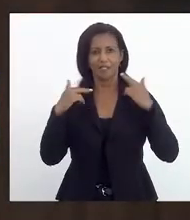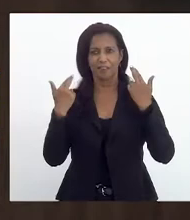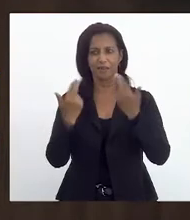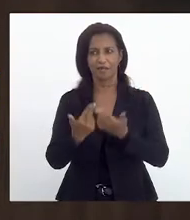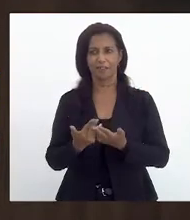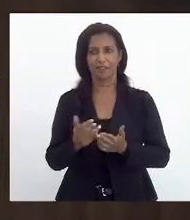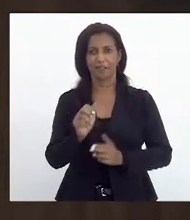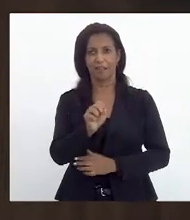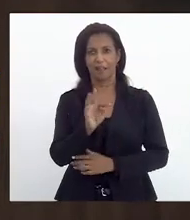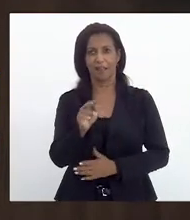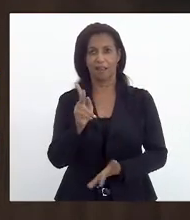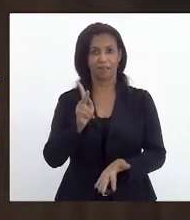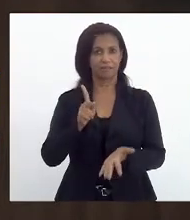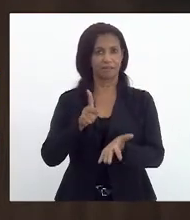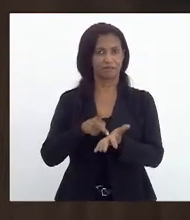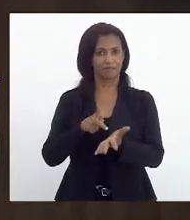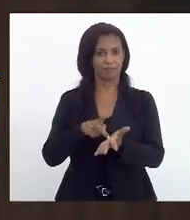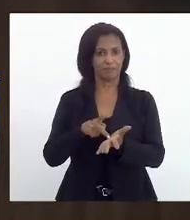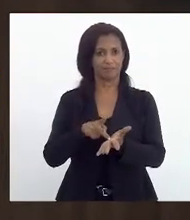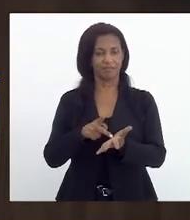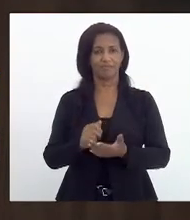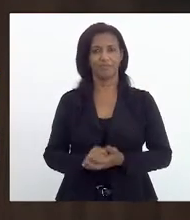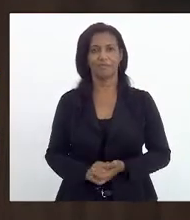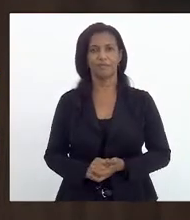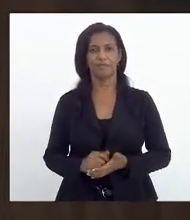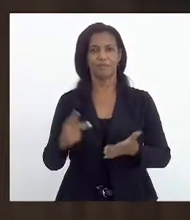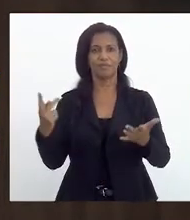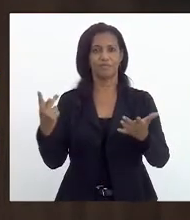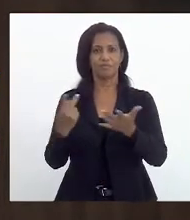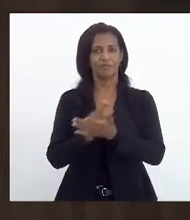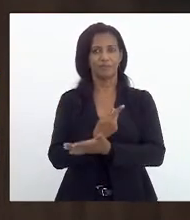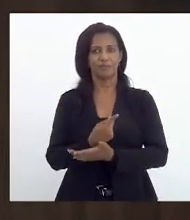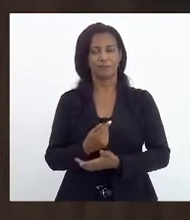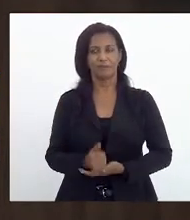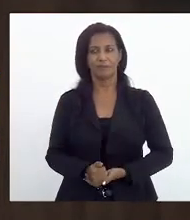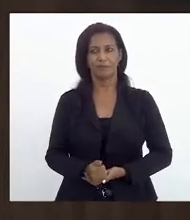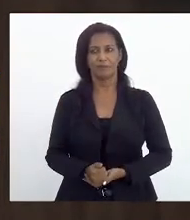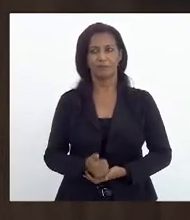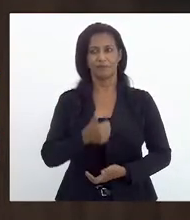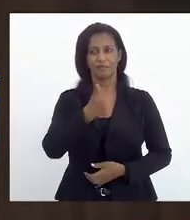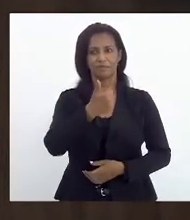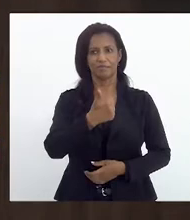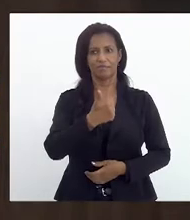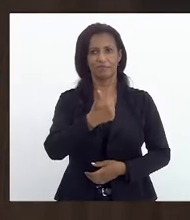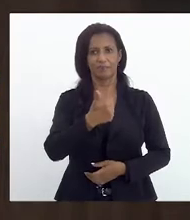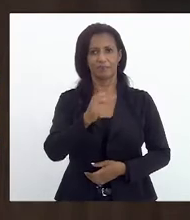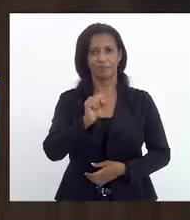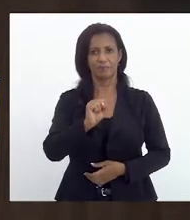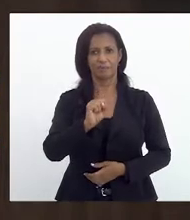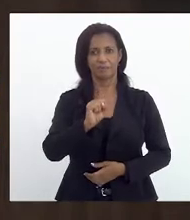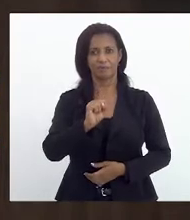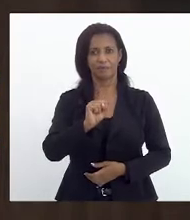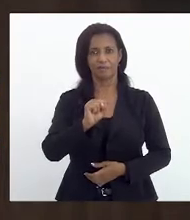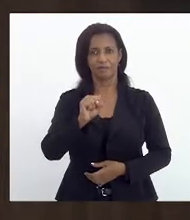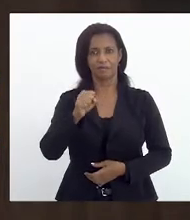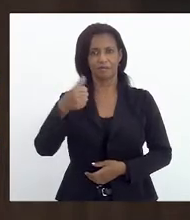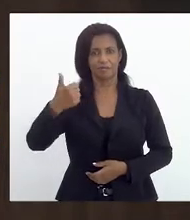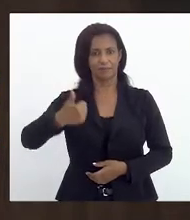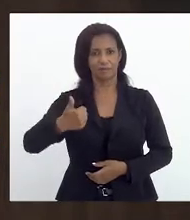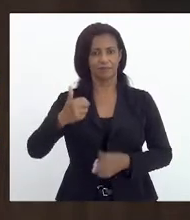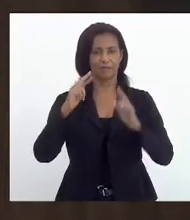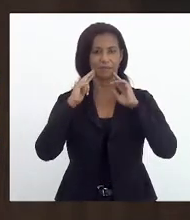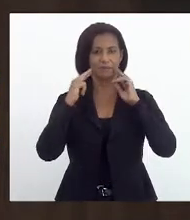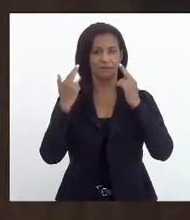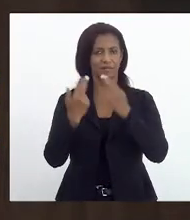a água reflete com exatidão o ocorrido na centésima octagésima primeira